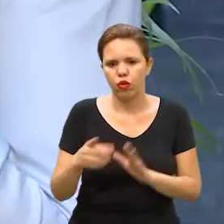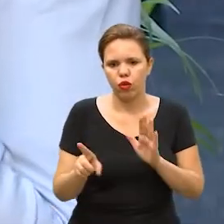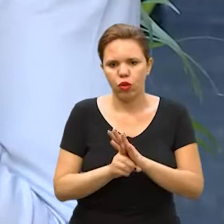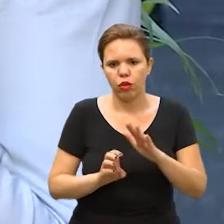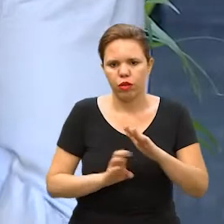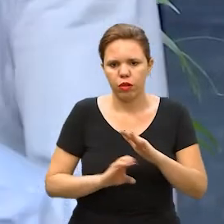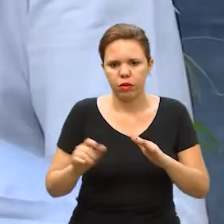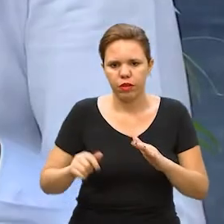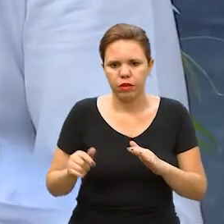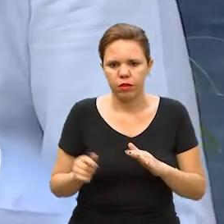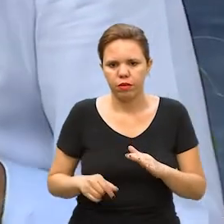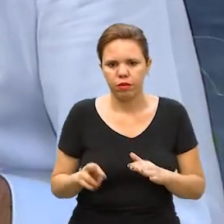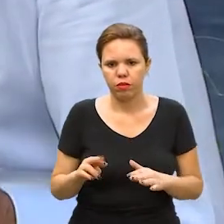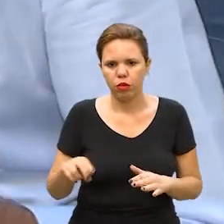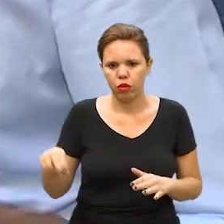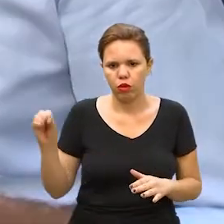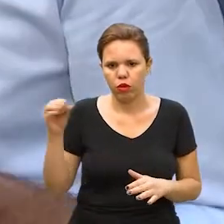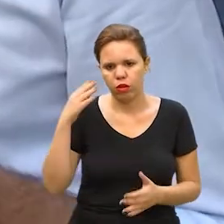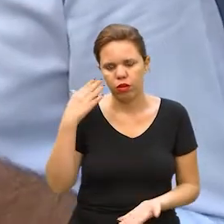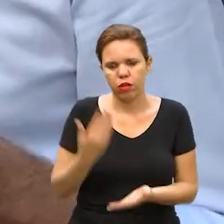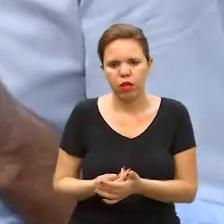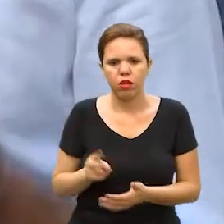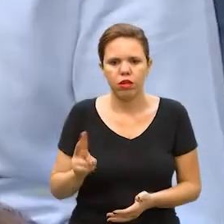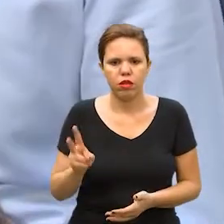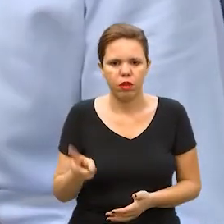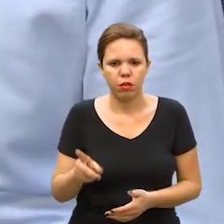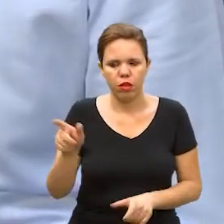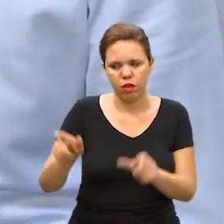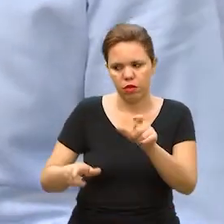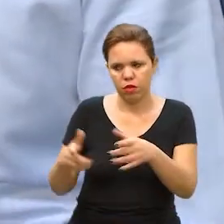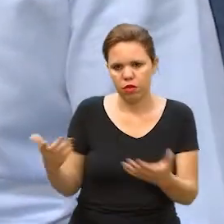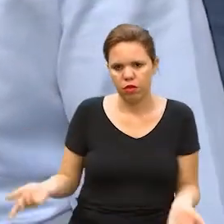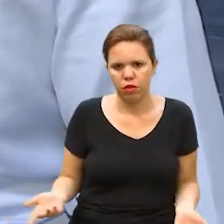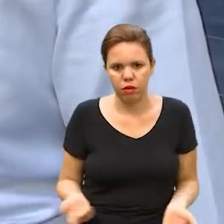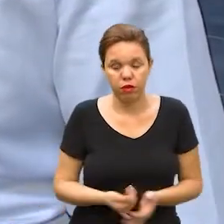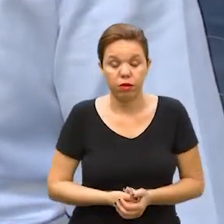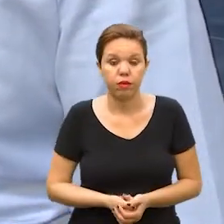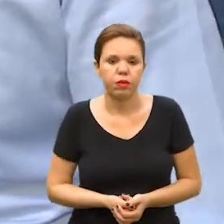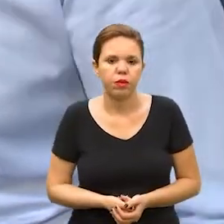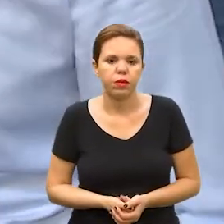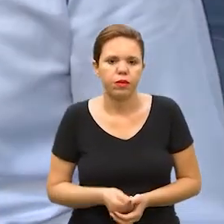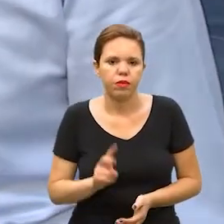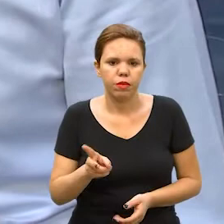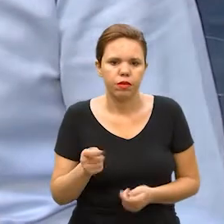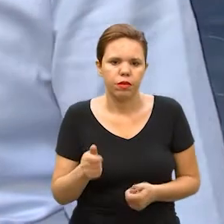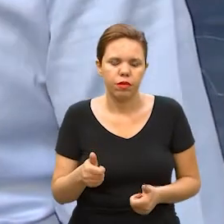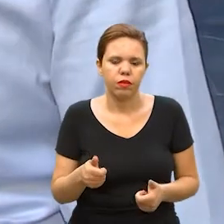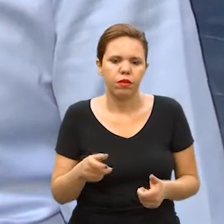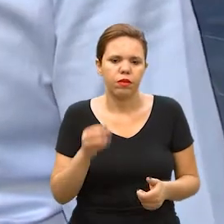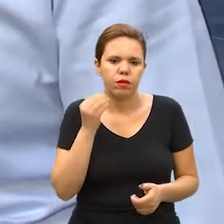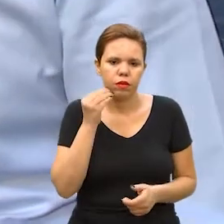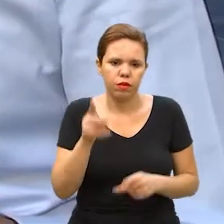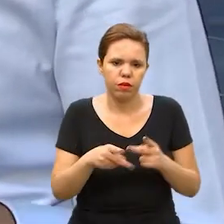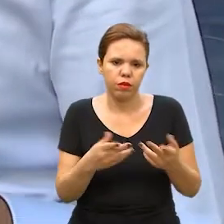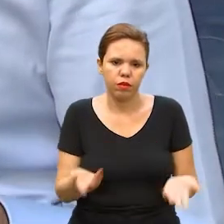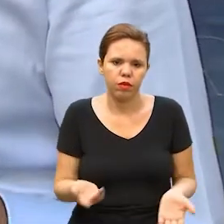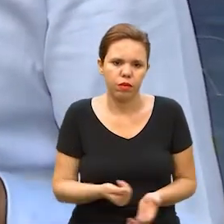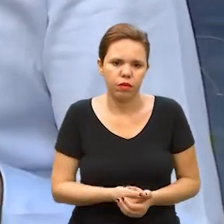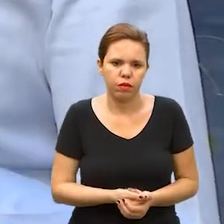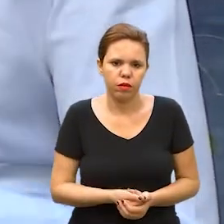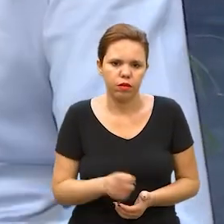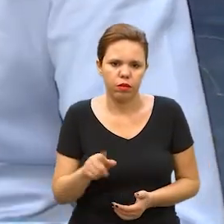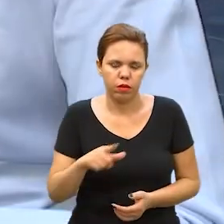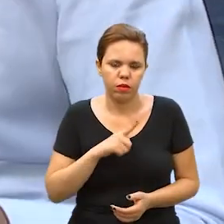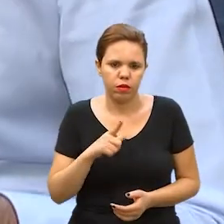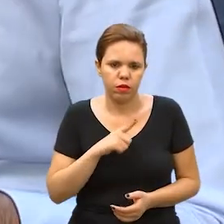Fernando e Bruno, eles sempre acreditaram nas pessoas, né? E sempre deram esse espaço para as pessoas. Então, isso